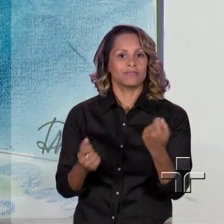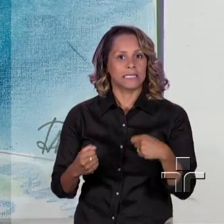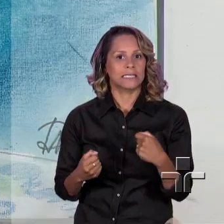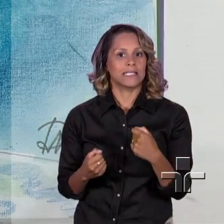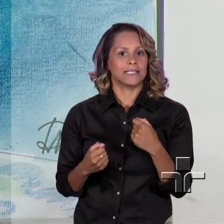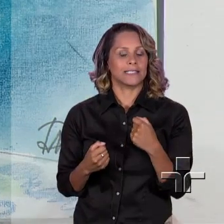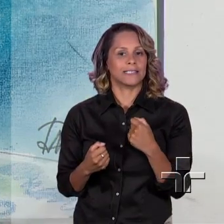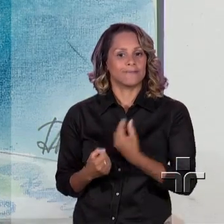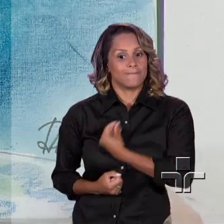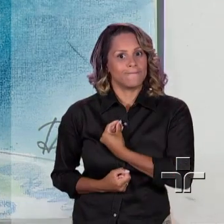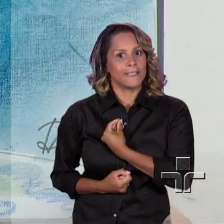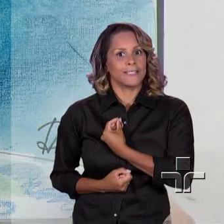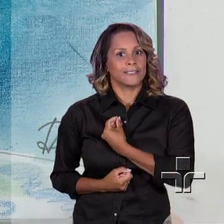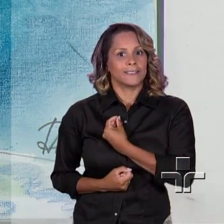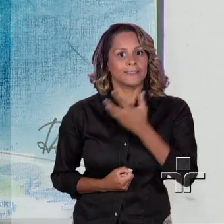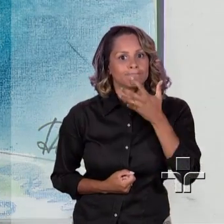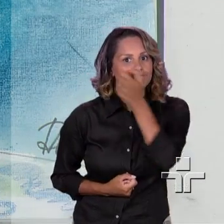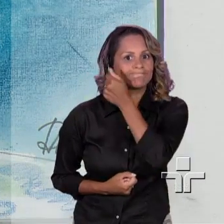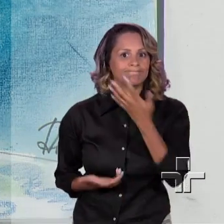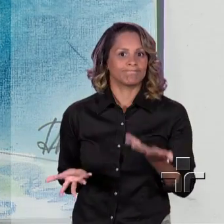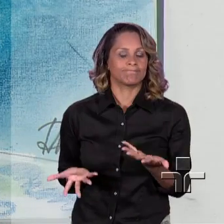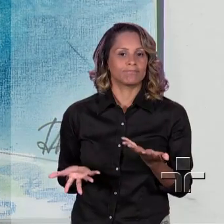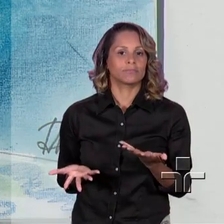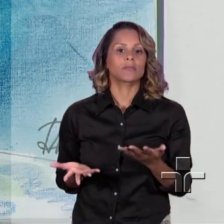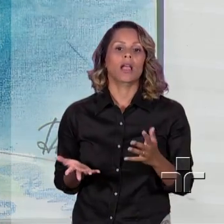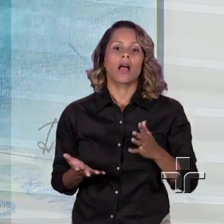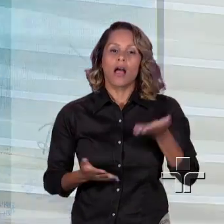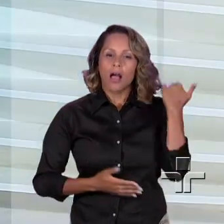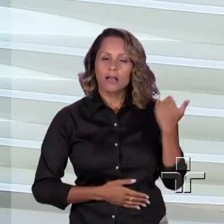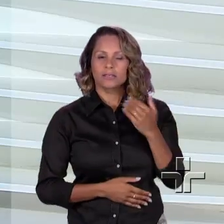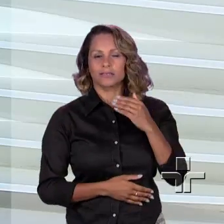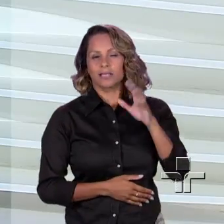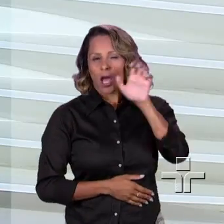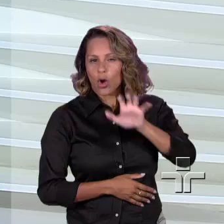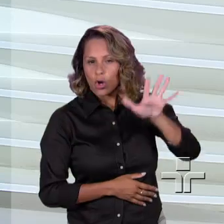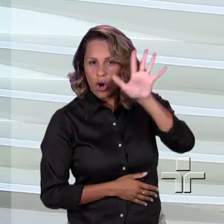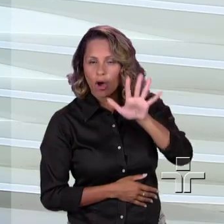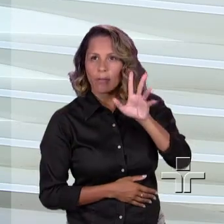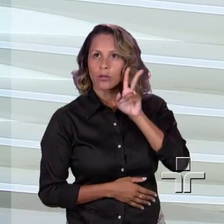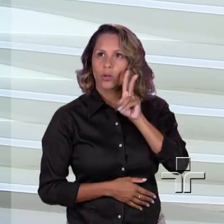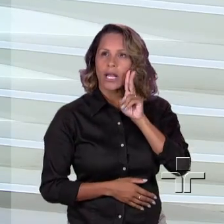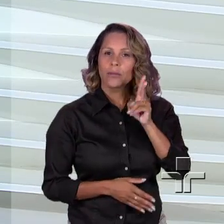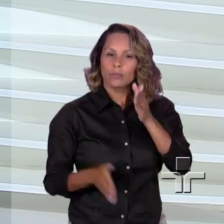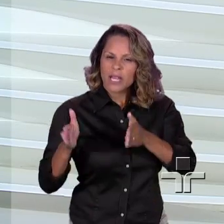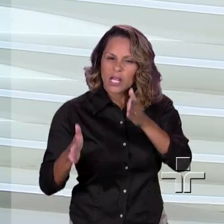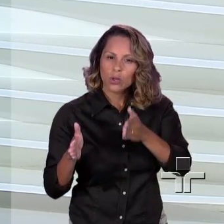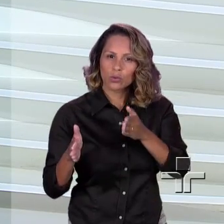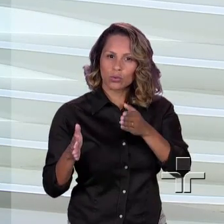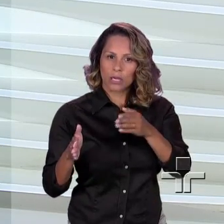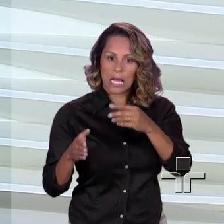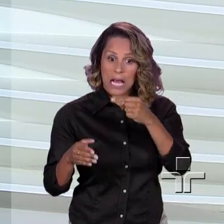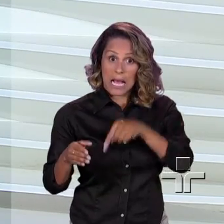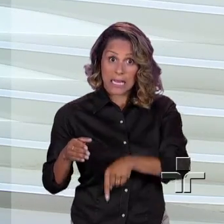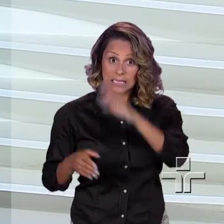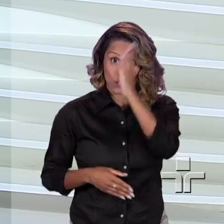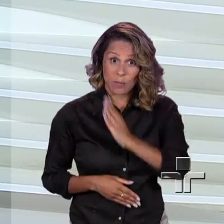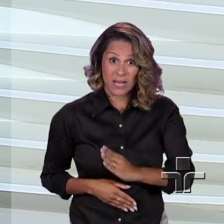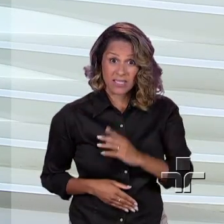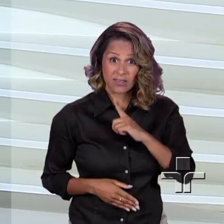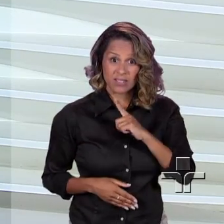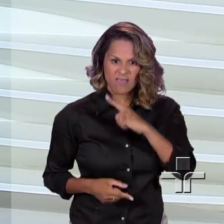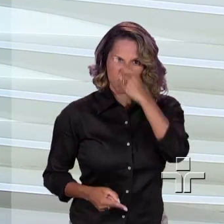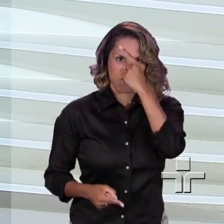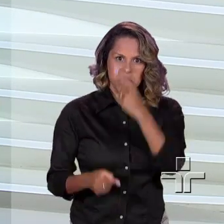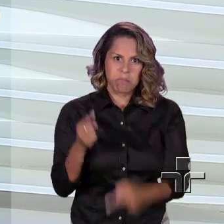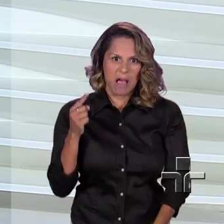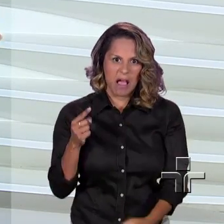na Europa, a censura no Brasil. Eu não conheço nenhum artigo que foi escrito no Brasil,